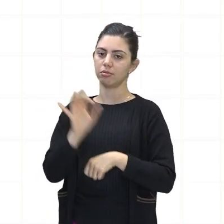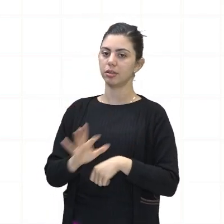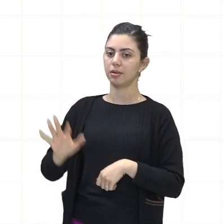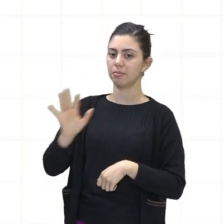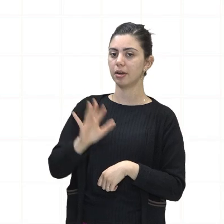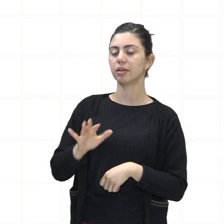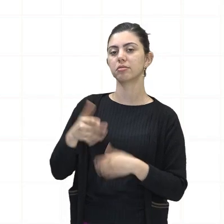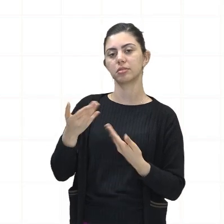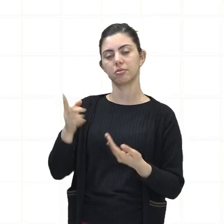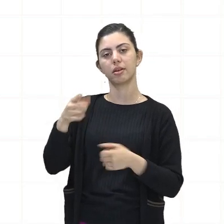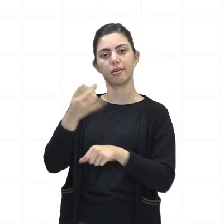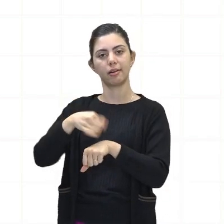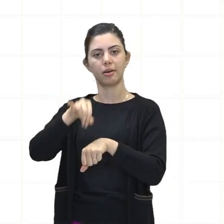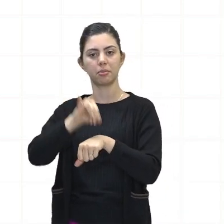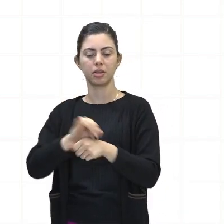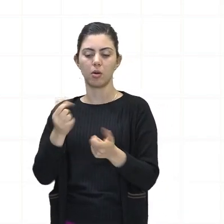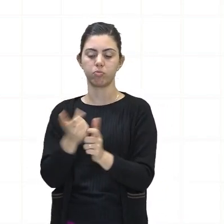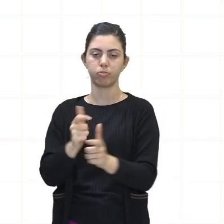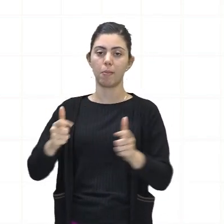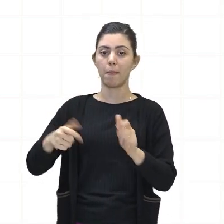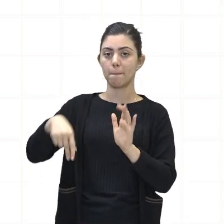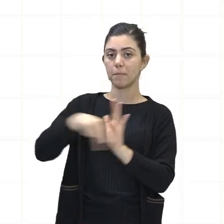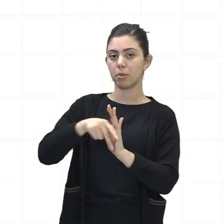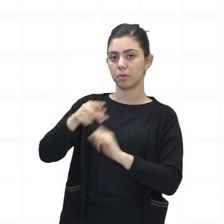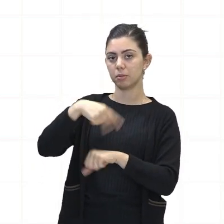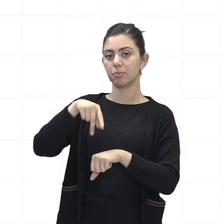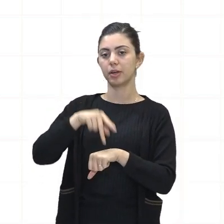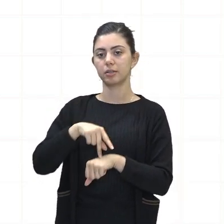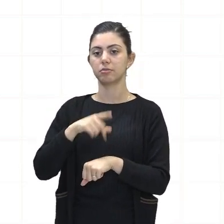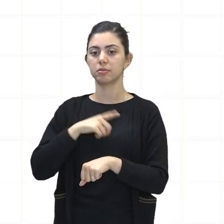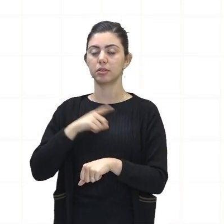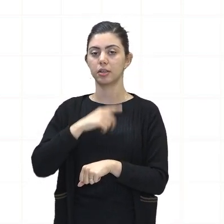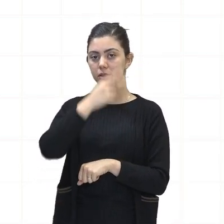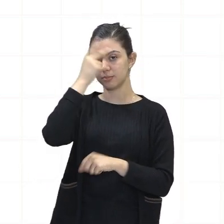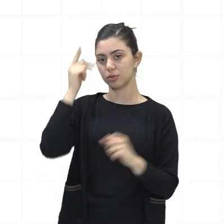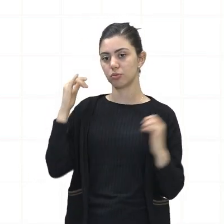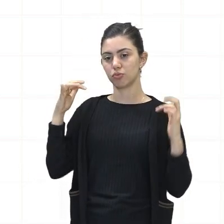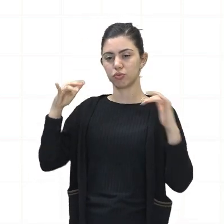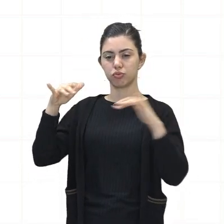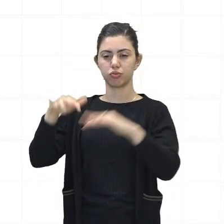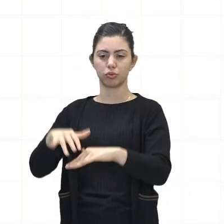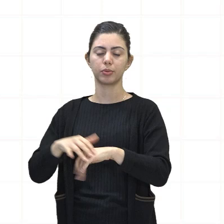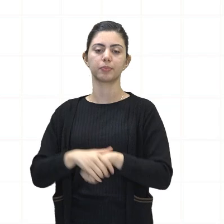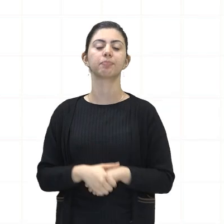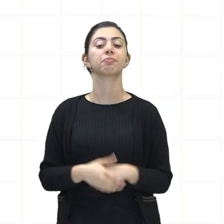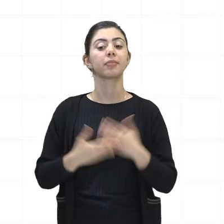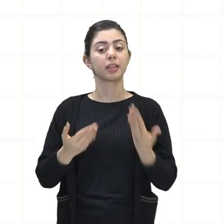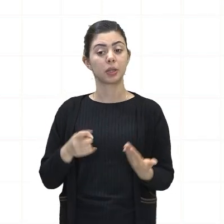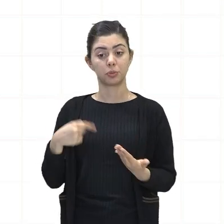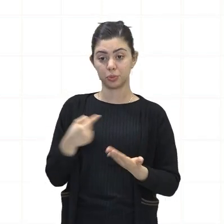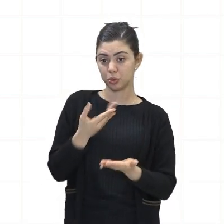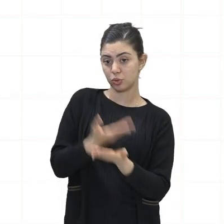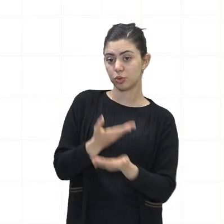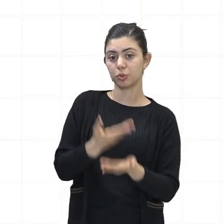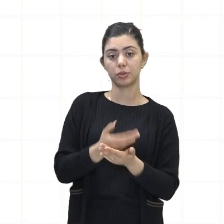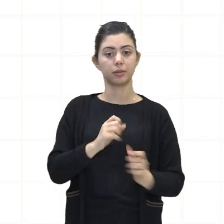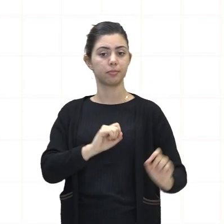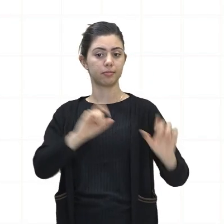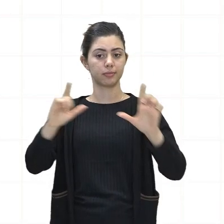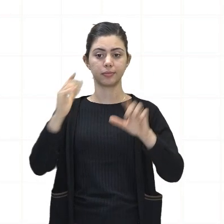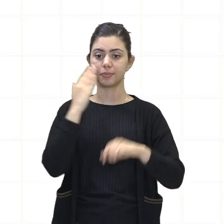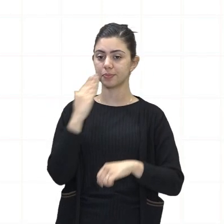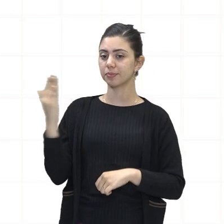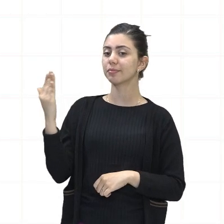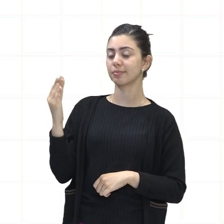as grandes capitais, grandes cidades dos países acabam atraindo muitas pessoas. Quando a gente fala na próxima tela, a gente vai ver esse